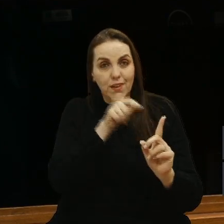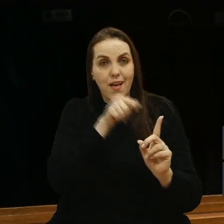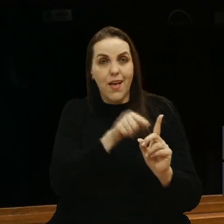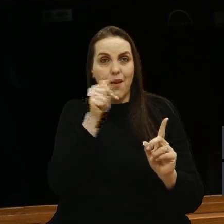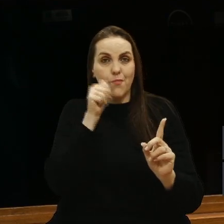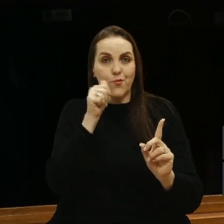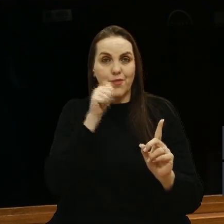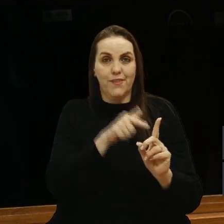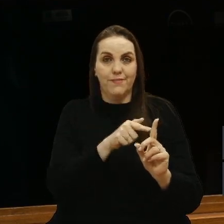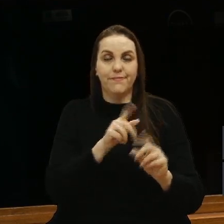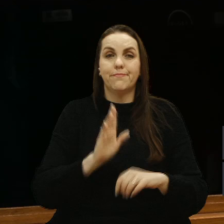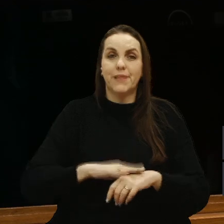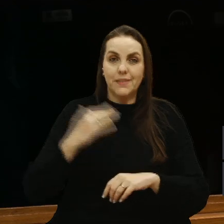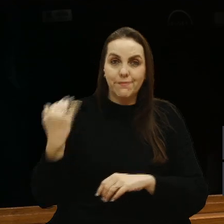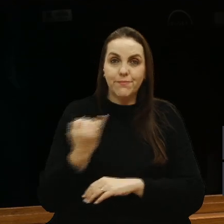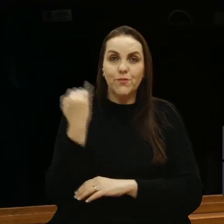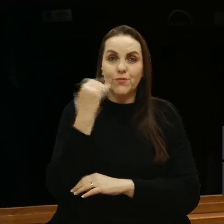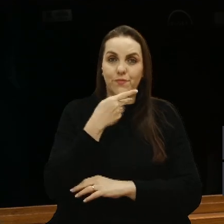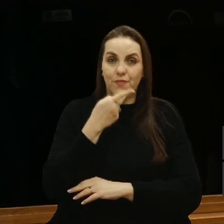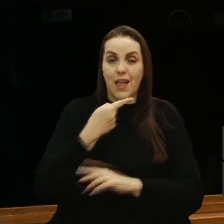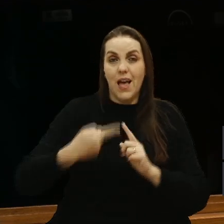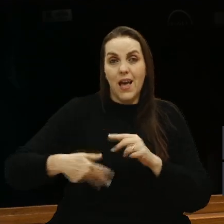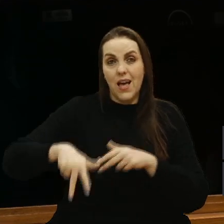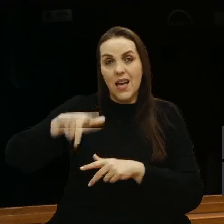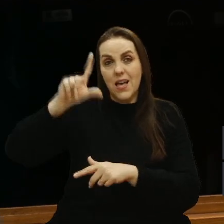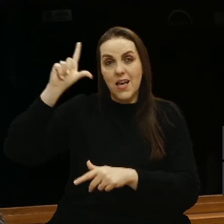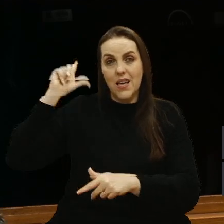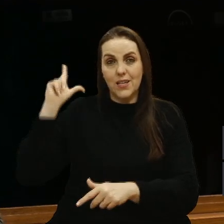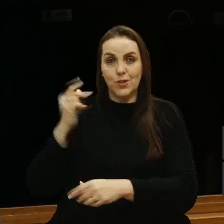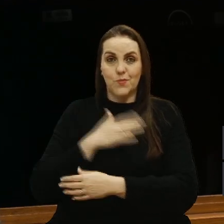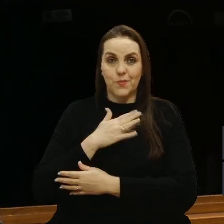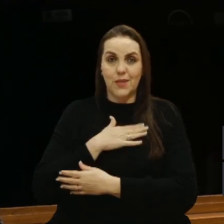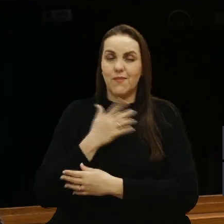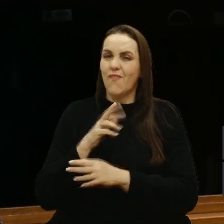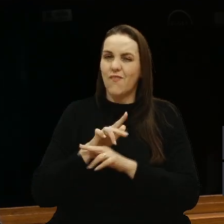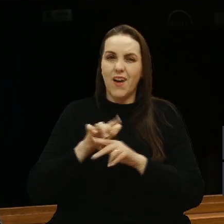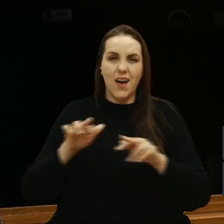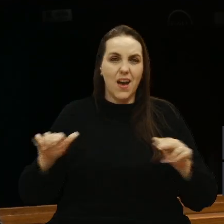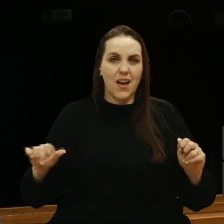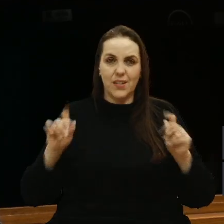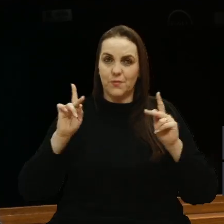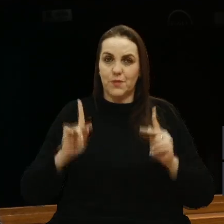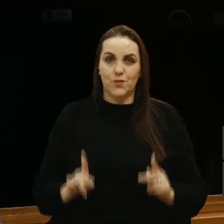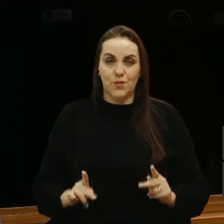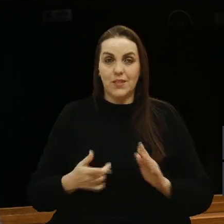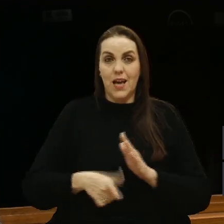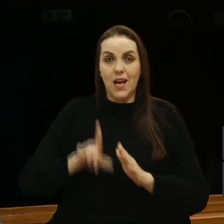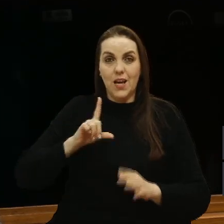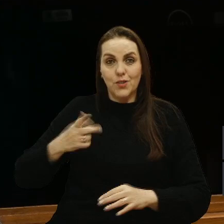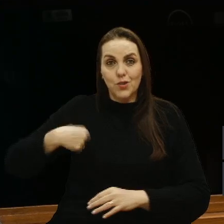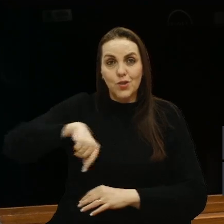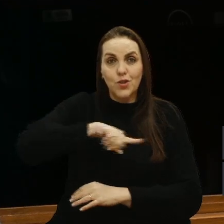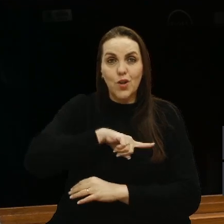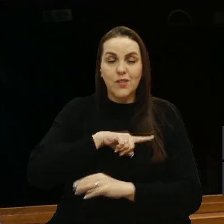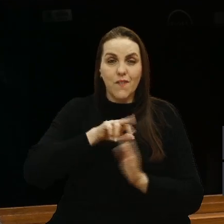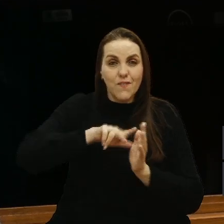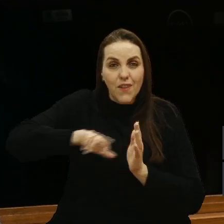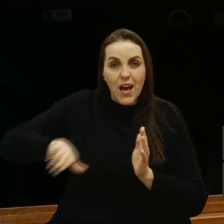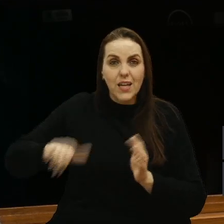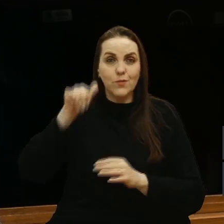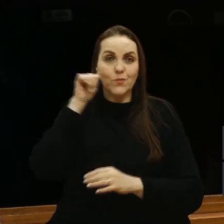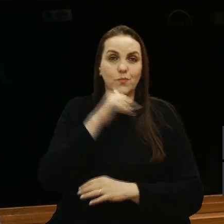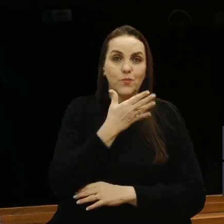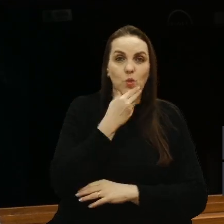é importante dizer, sim, que antes de mim tiveram várias outras pessoas, né? Antes de nós que estamos aqui, várias outras pessoas, mulheres e